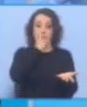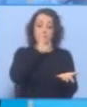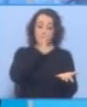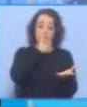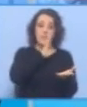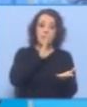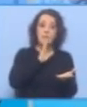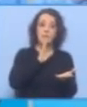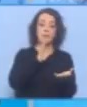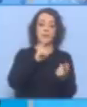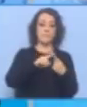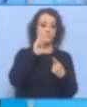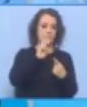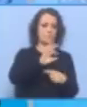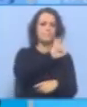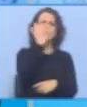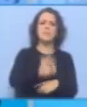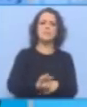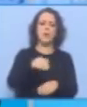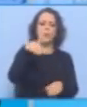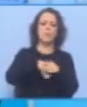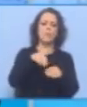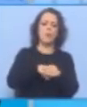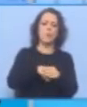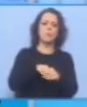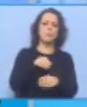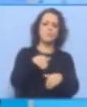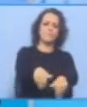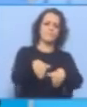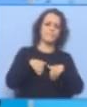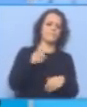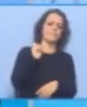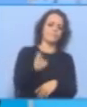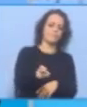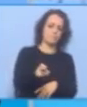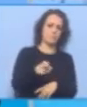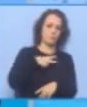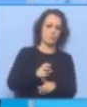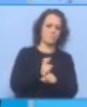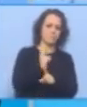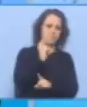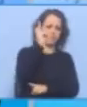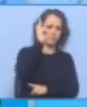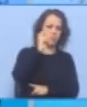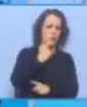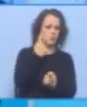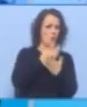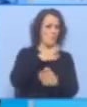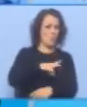a questão da abstenção, que é crescente, não só em Portugal, como noutros